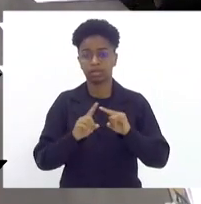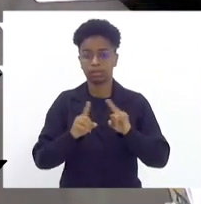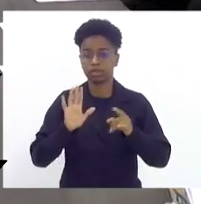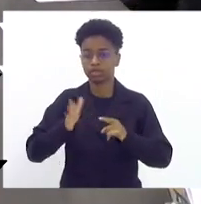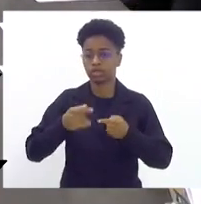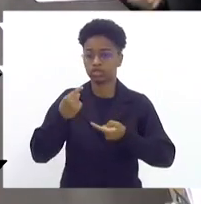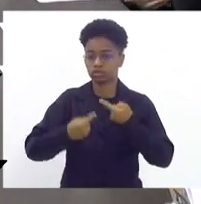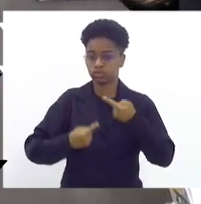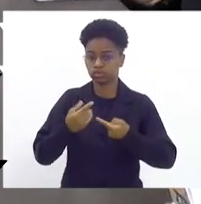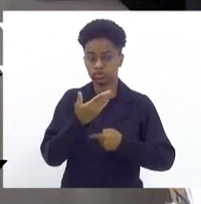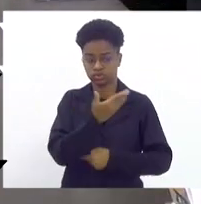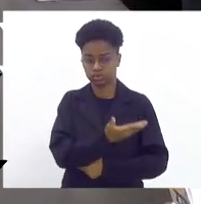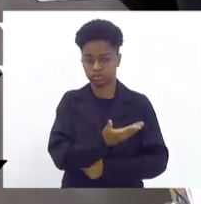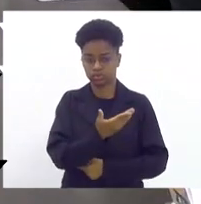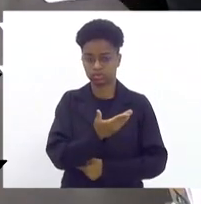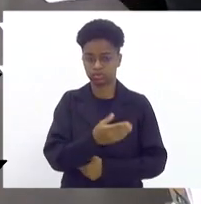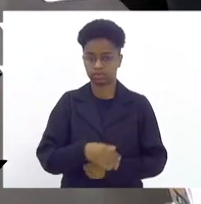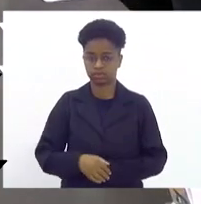aqui...